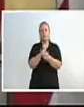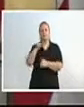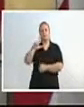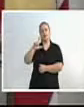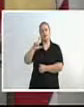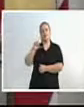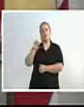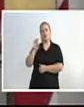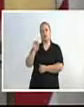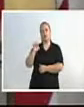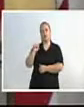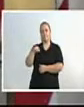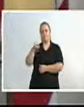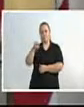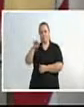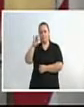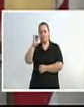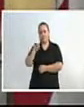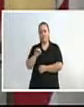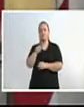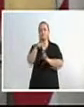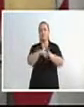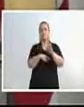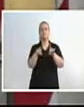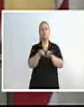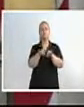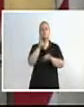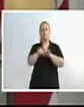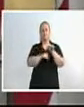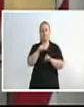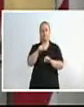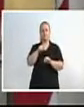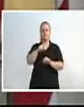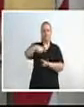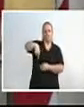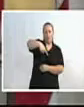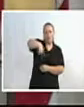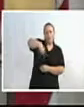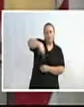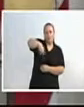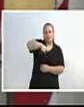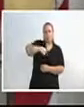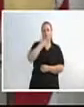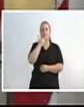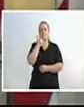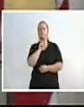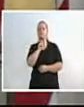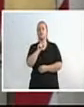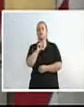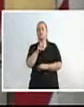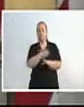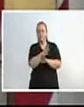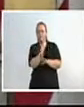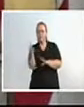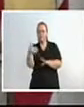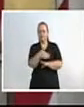para que realmente seja criado ali uma pequena rotatória para que facilite a entrada dos veículos que vêm